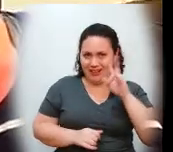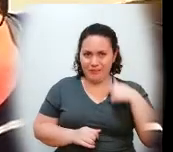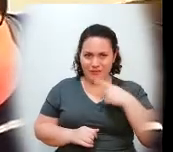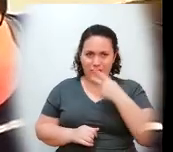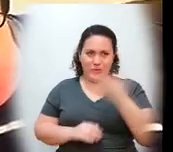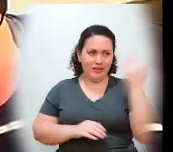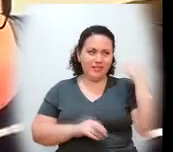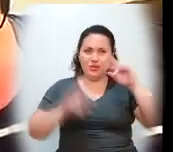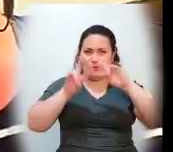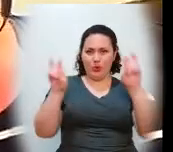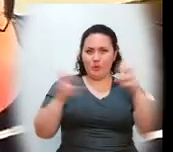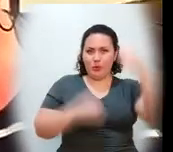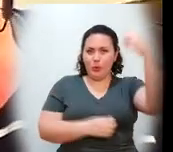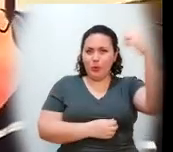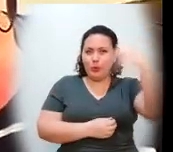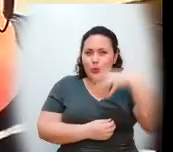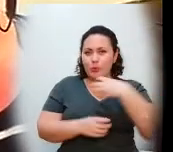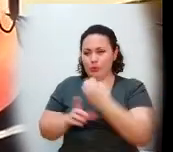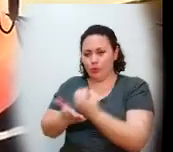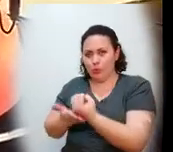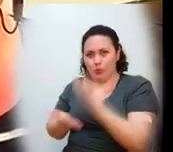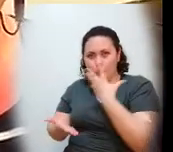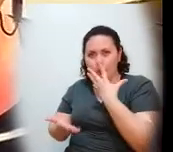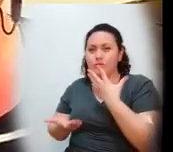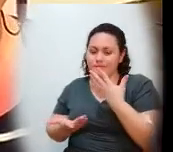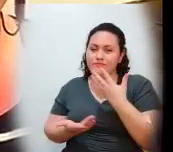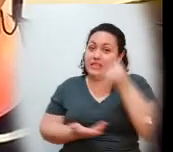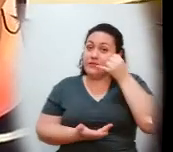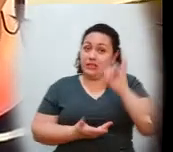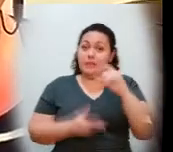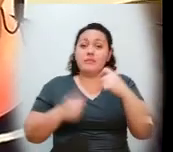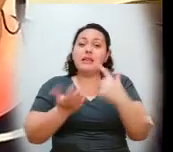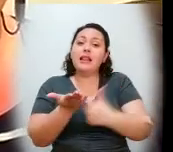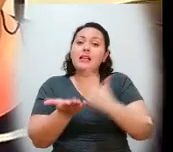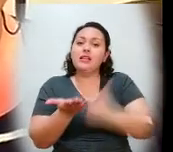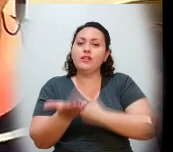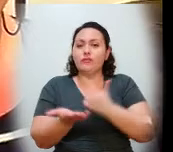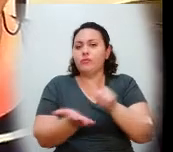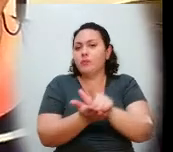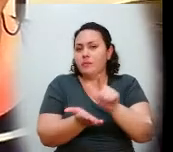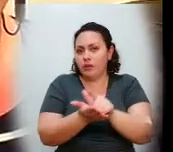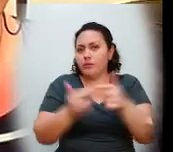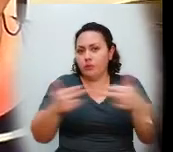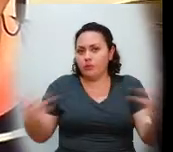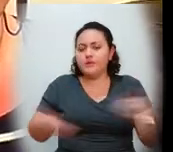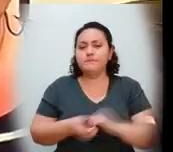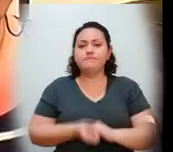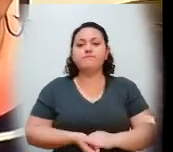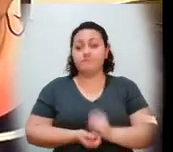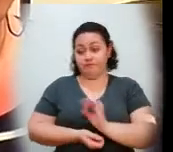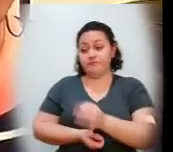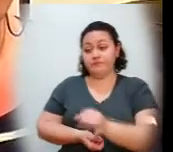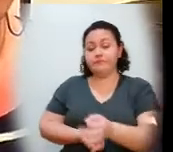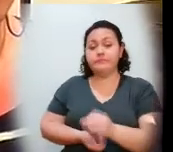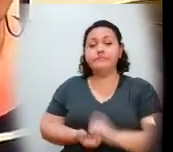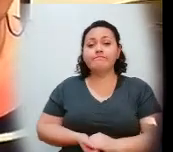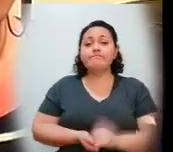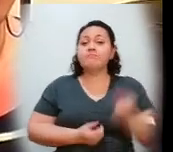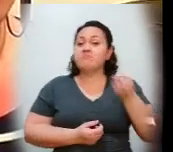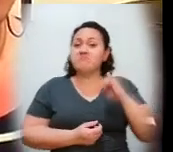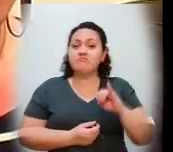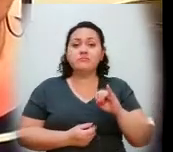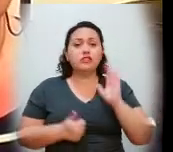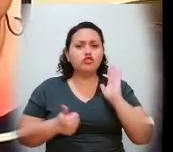luz, né? Por causa da é, luminosidade. isso. Outra, outra opção, caso não tenha nenhuma